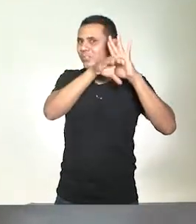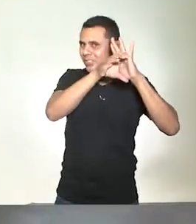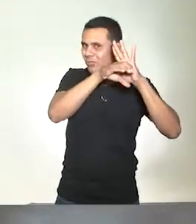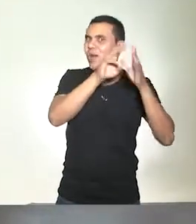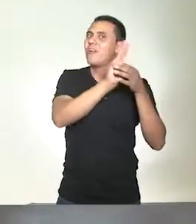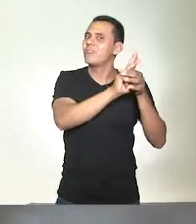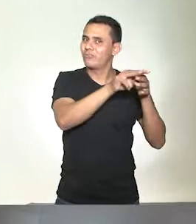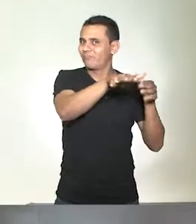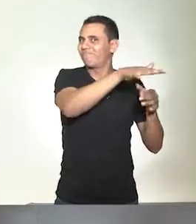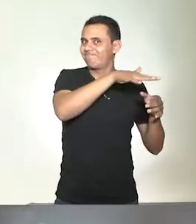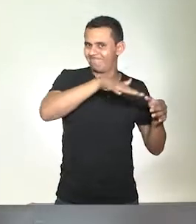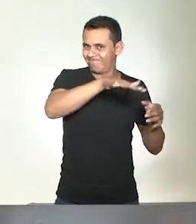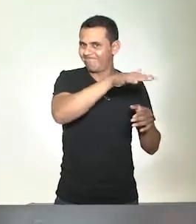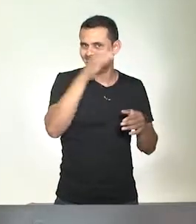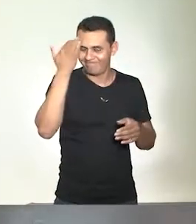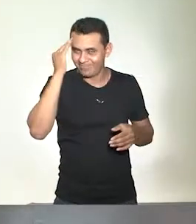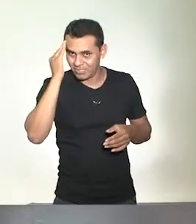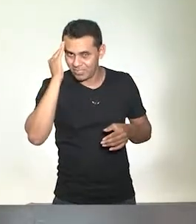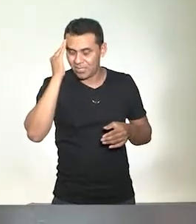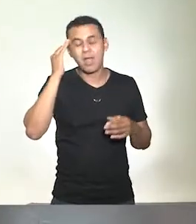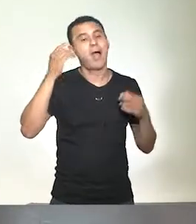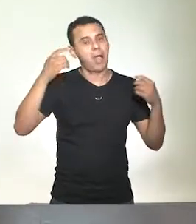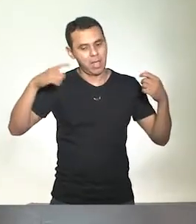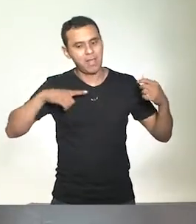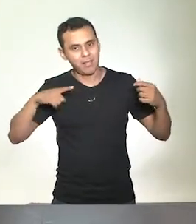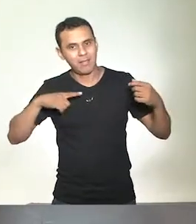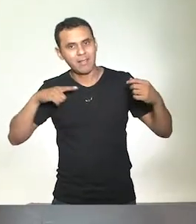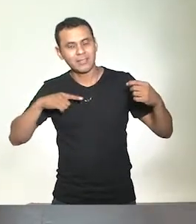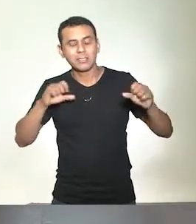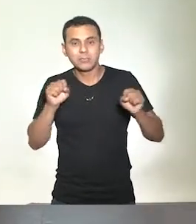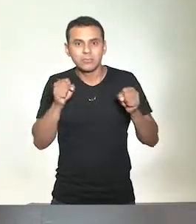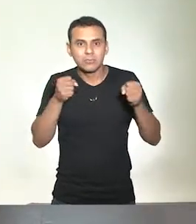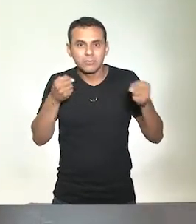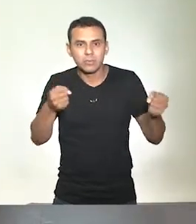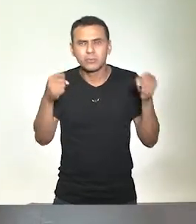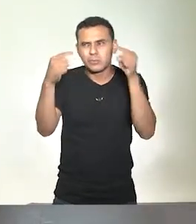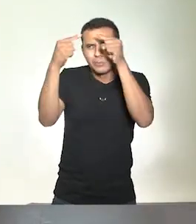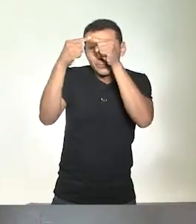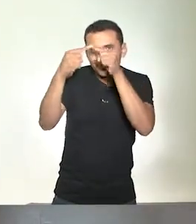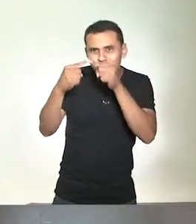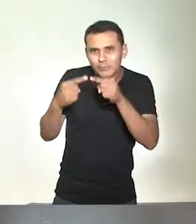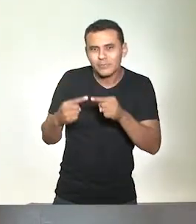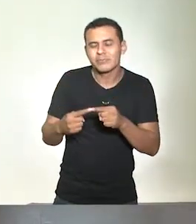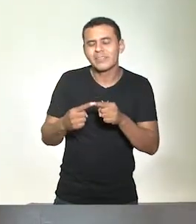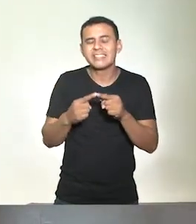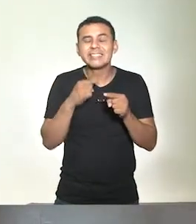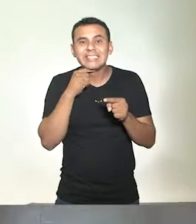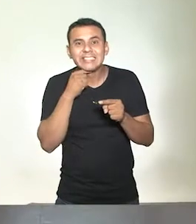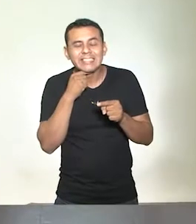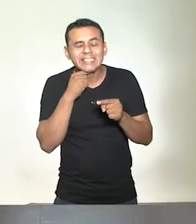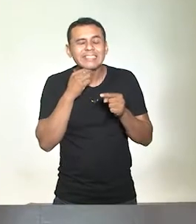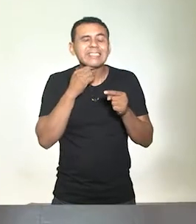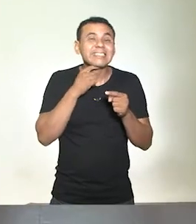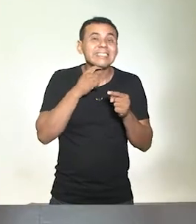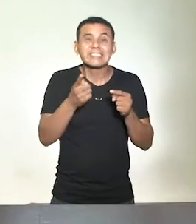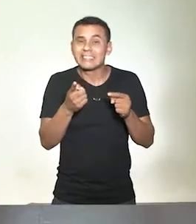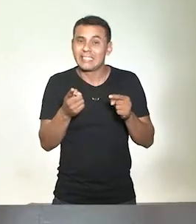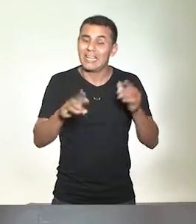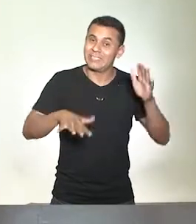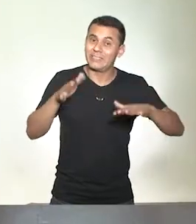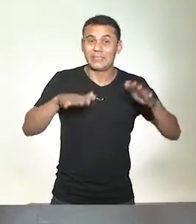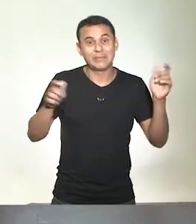Universidade né E nesse aspecto Ele vai tentar buscar exatamente esses elementos eu digo tentar porque